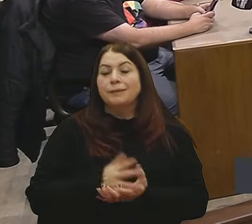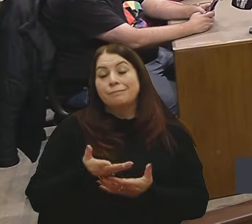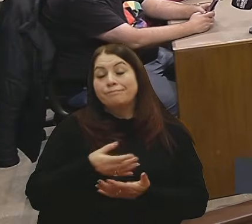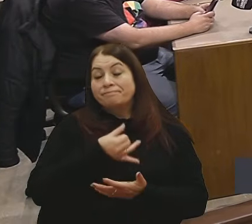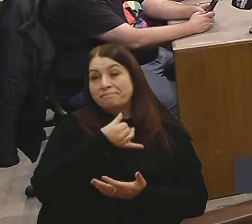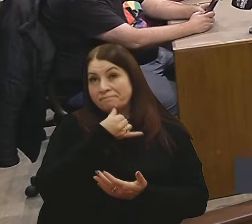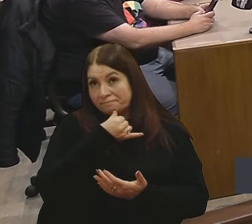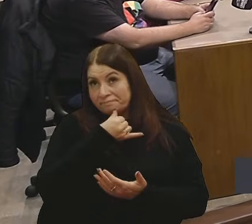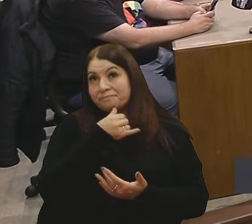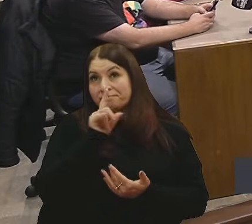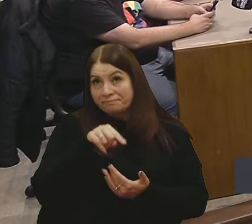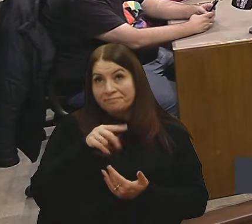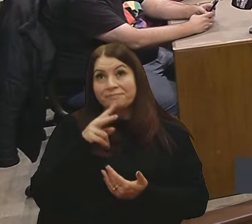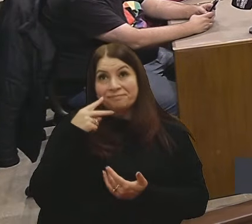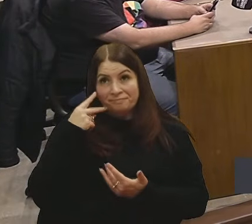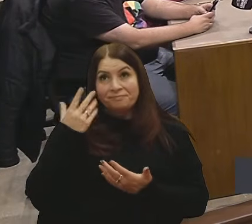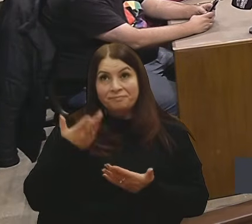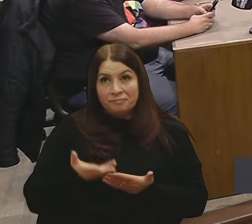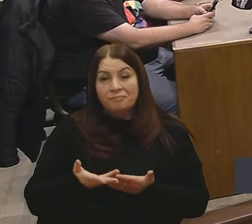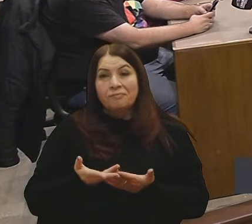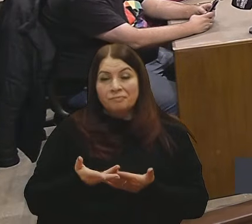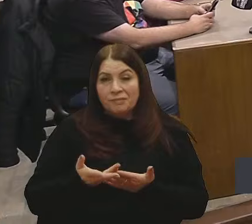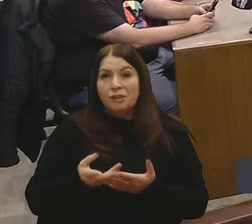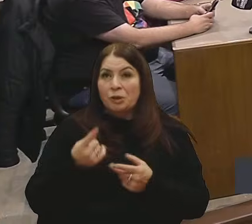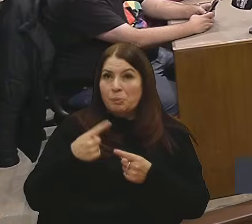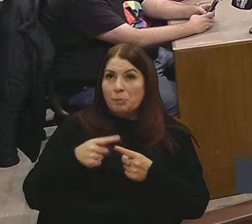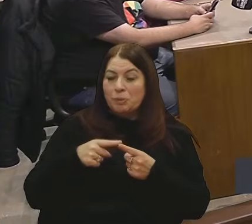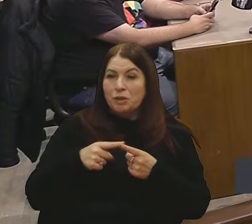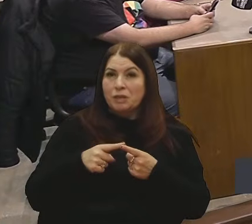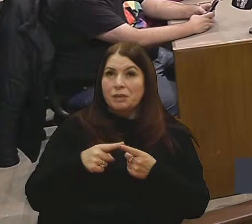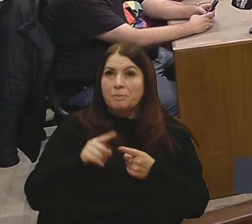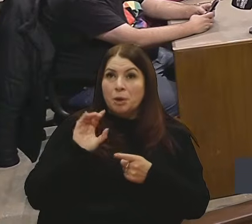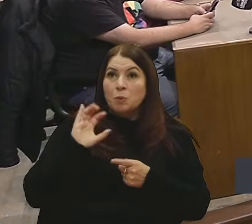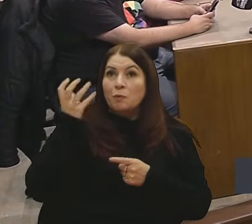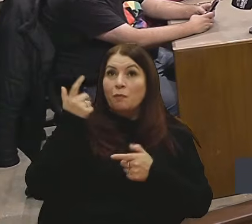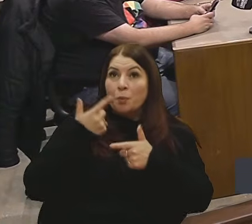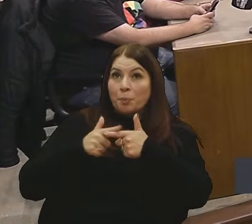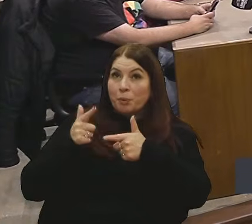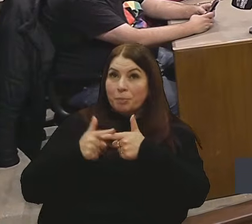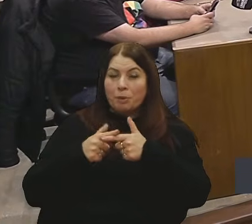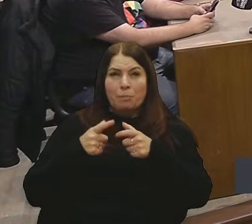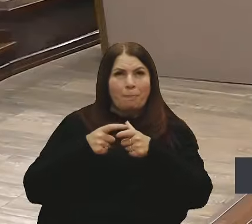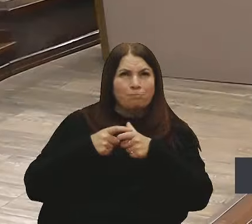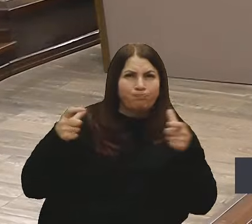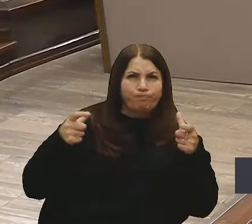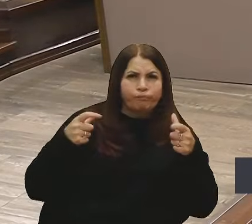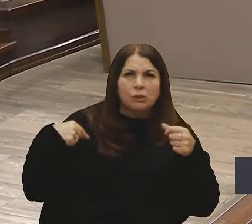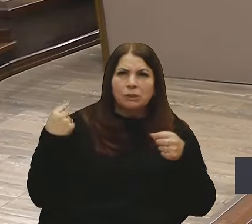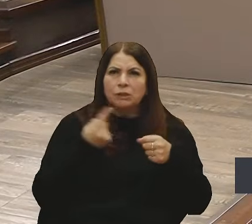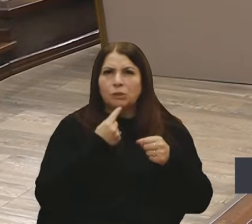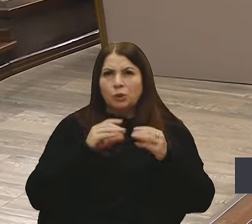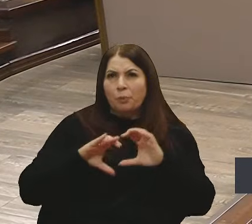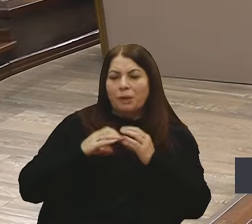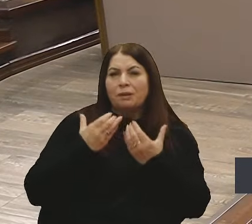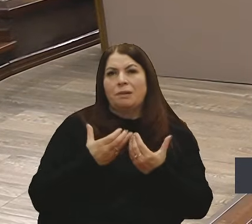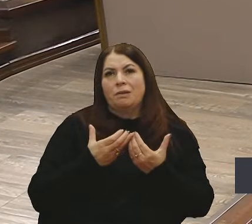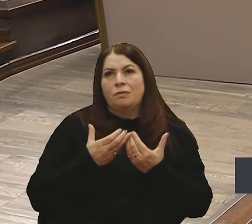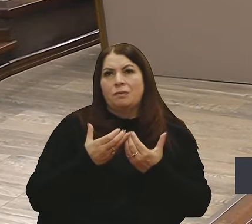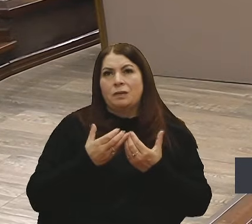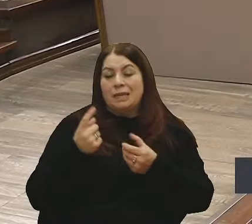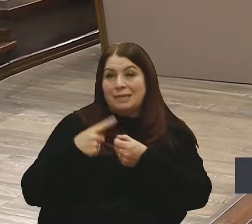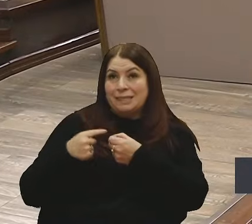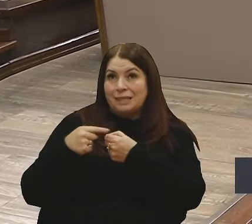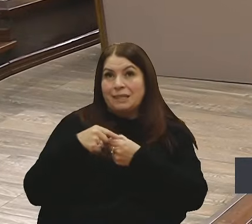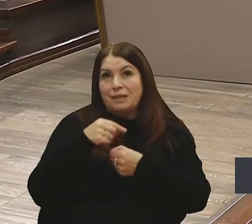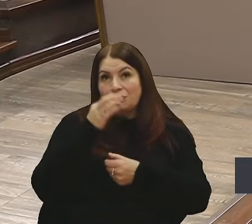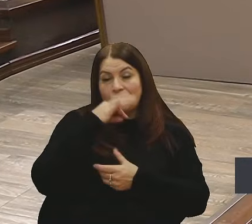né, vereador Lucas? Porque aquilo que era para resolver um problema gigante da nossa comunidade, da cidade de